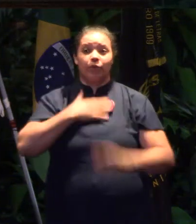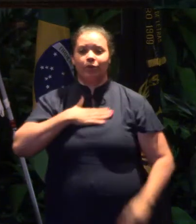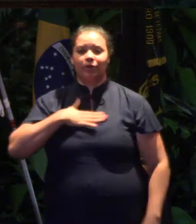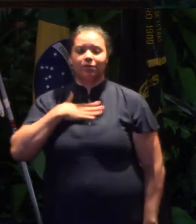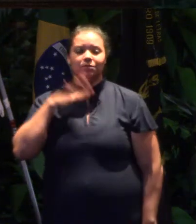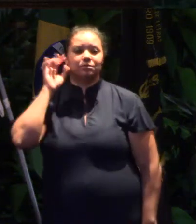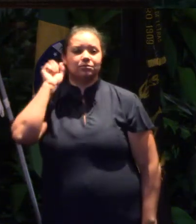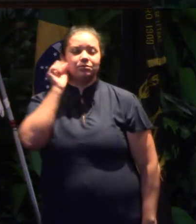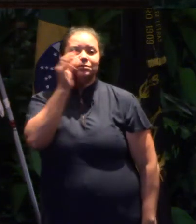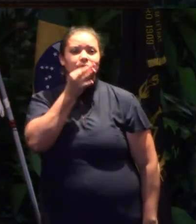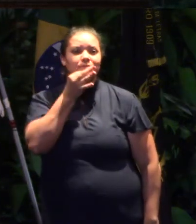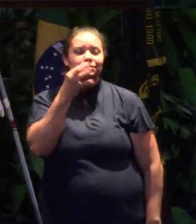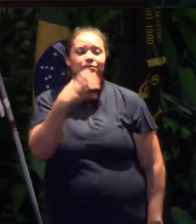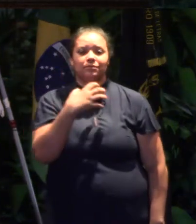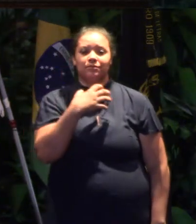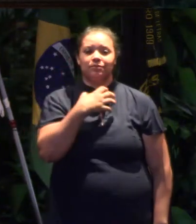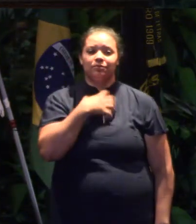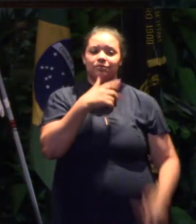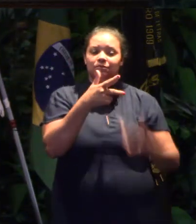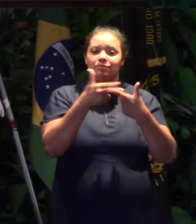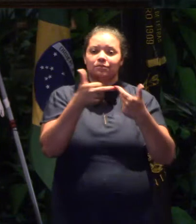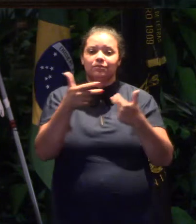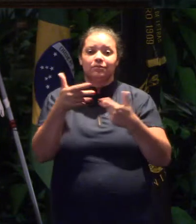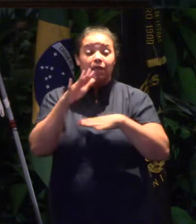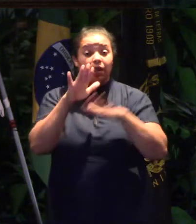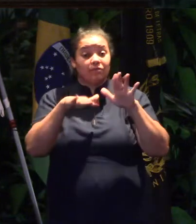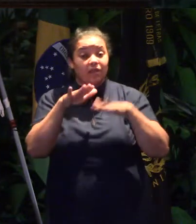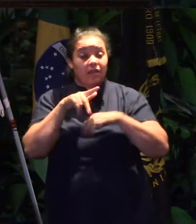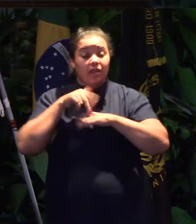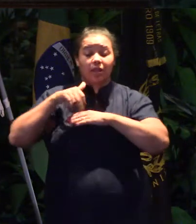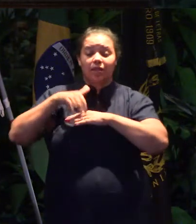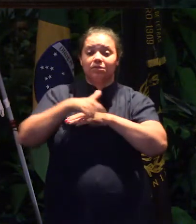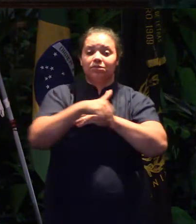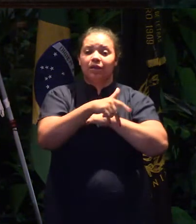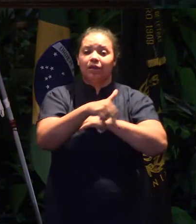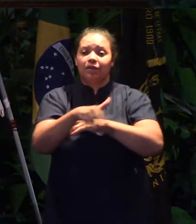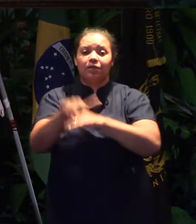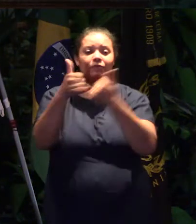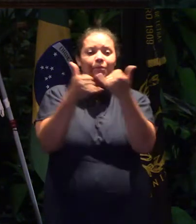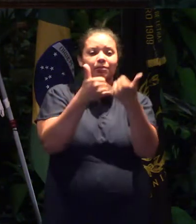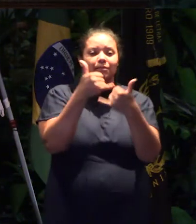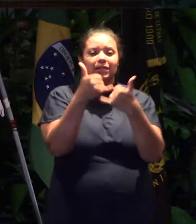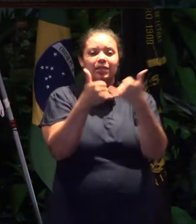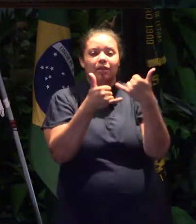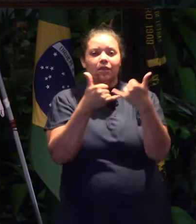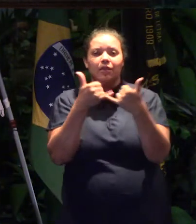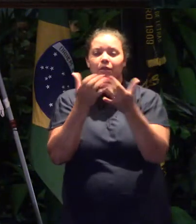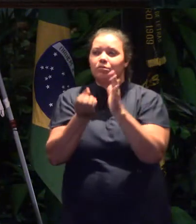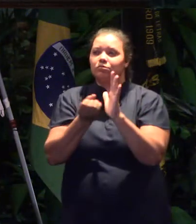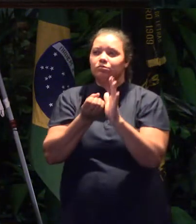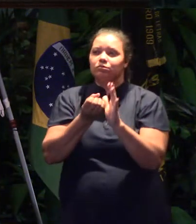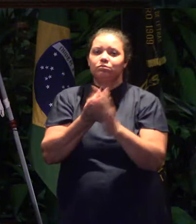das coisas e, às vezes, nessa caminhada, distraía-se brincando de compositor com os barulhos que lhe